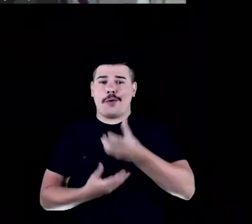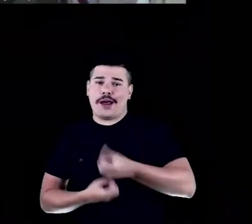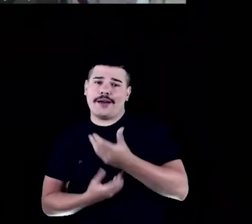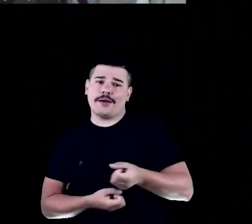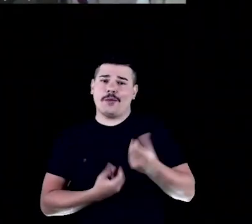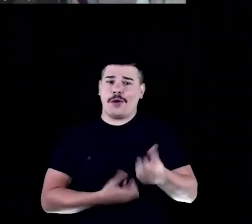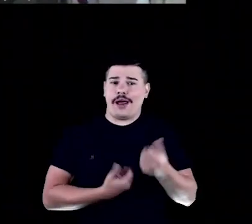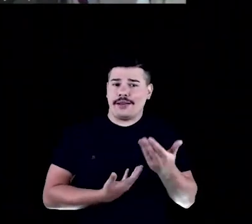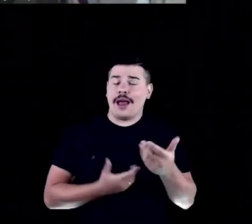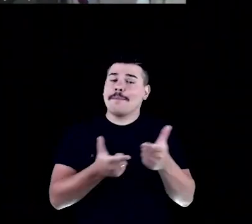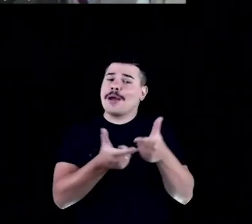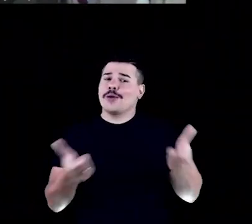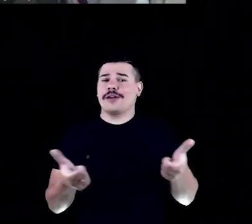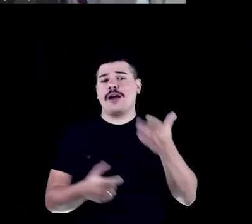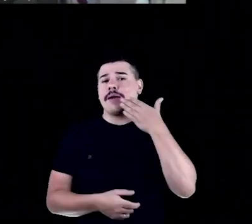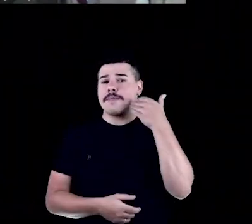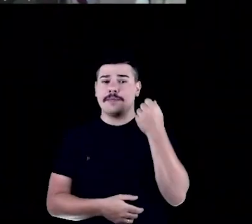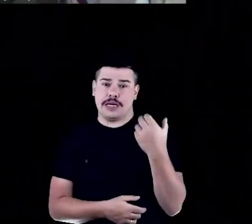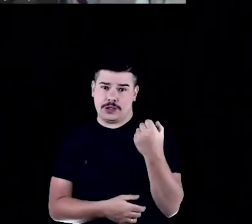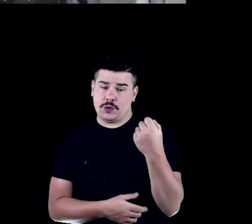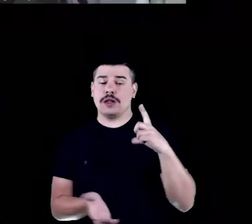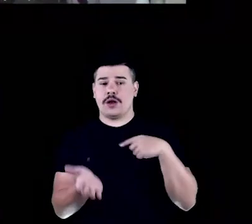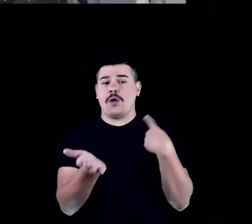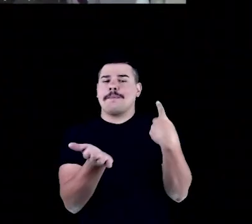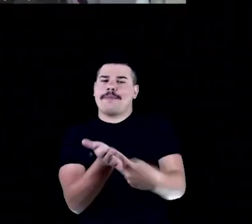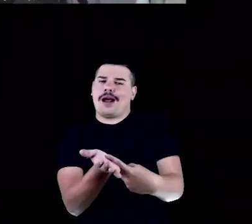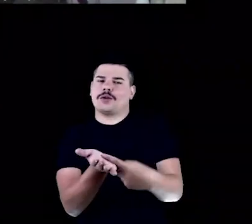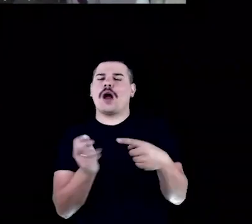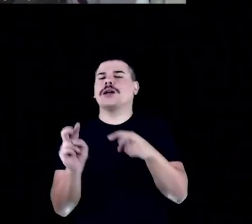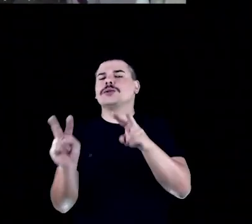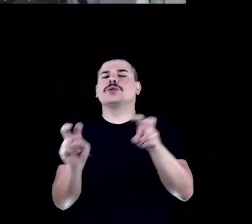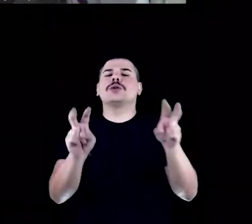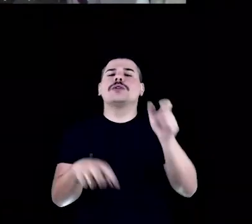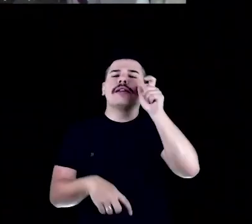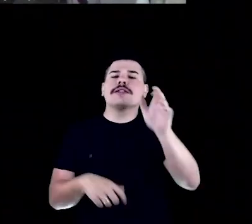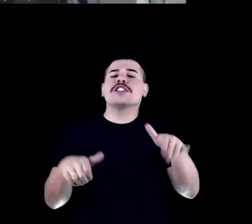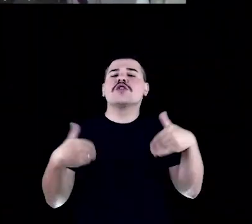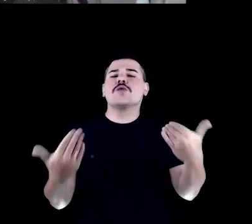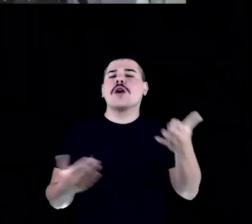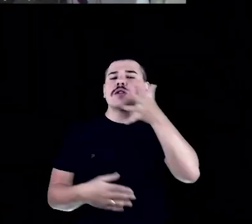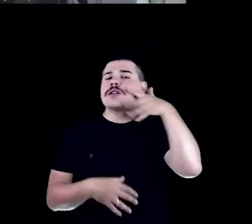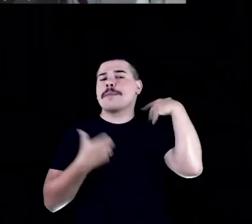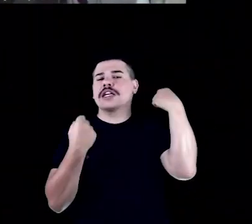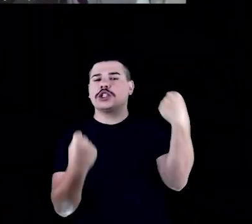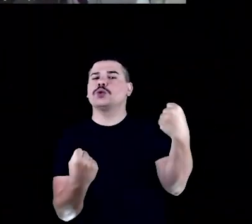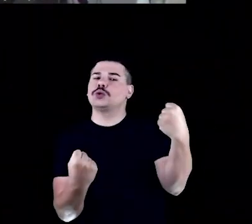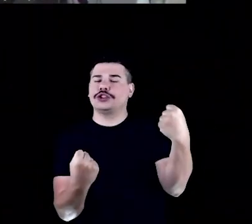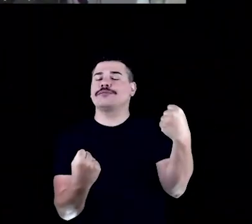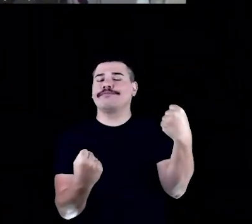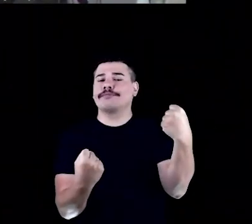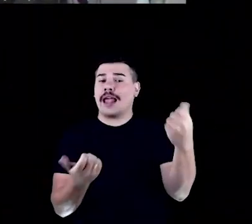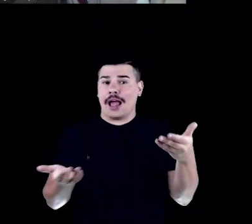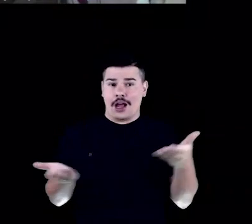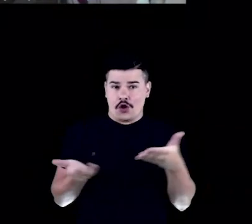são poetas, basicamente, brancos, eles fazem parte também de um pacto de quais são os assuntos interessantes para essa branquitude,